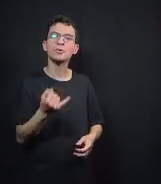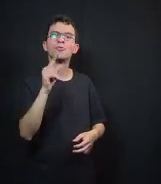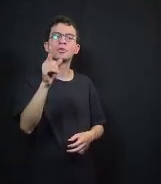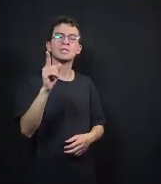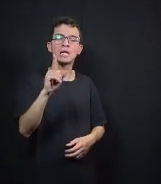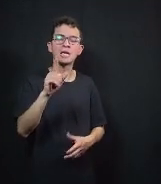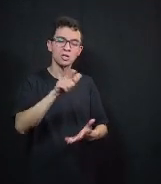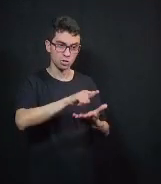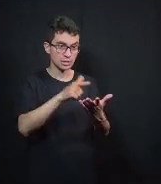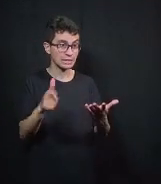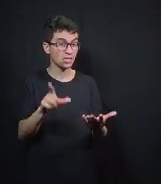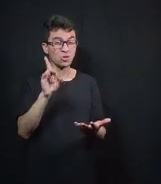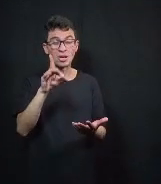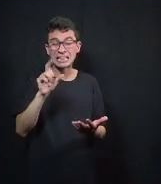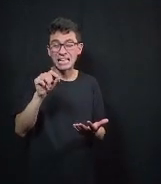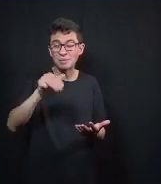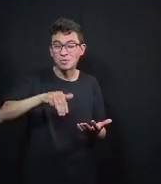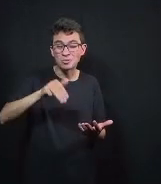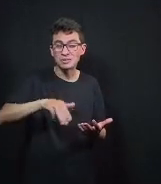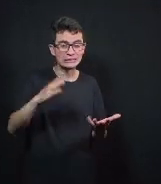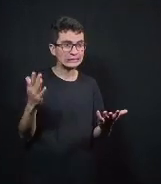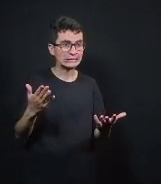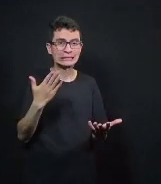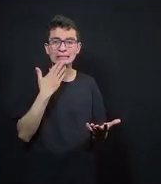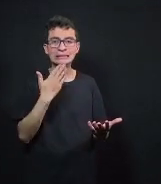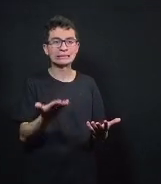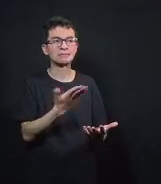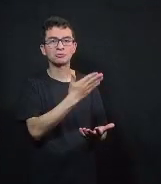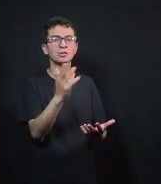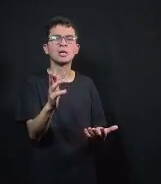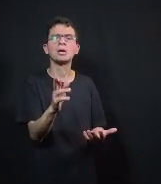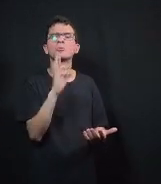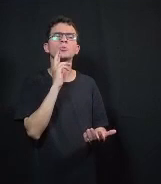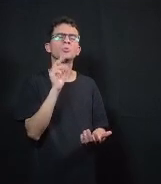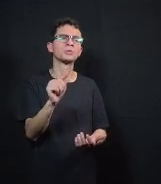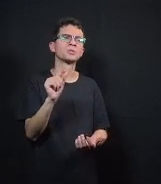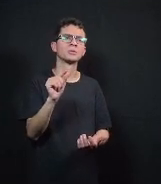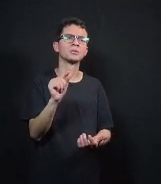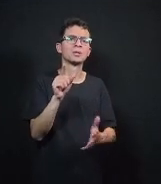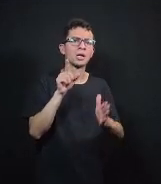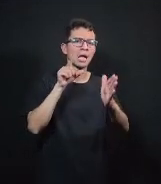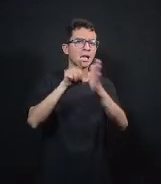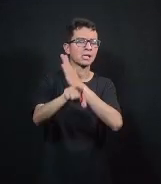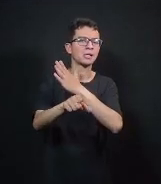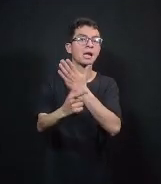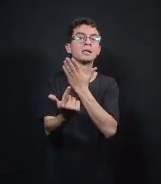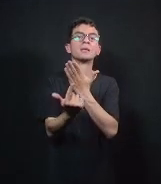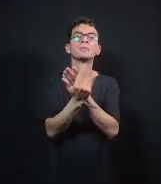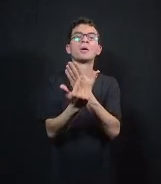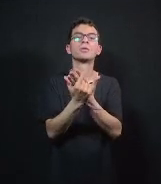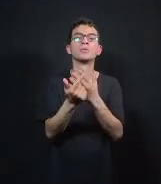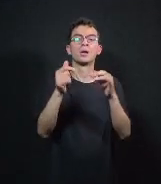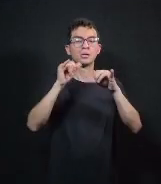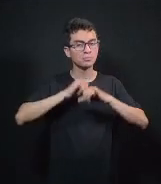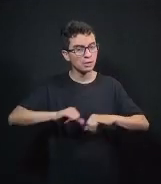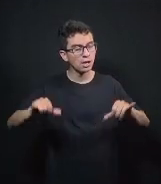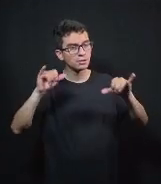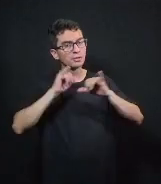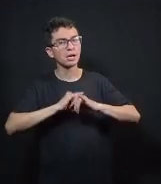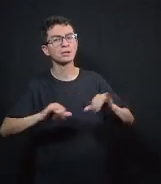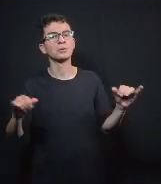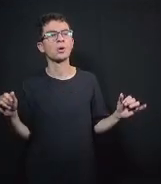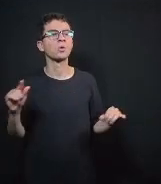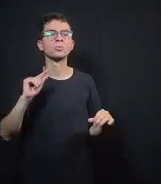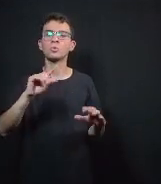minutos só, mas eu vou então pedir para você responder uma coisa. Qual é o papel da imprensa nisso, ou dos jornalistas